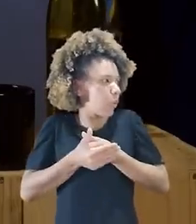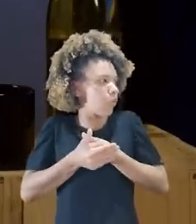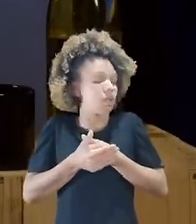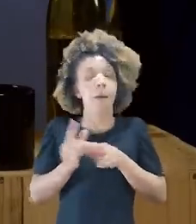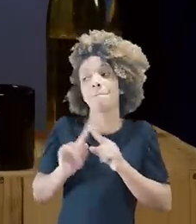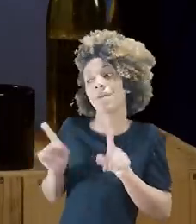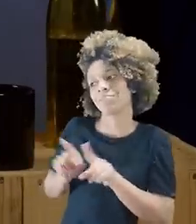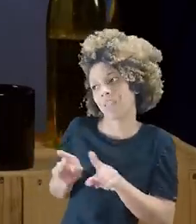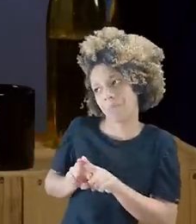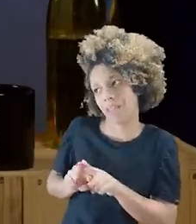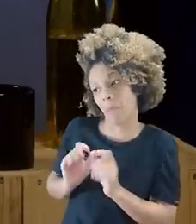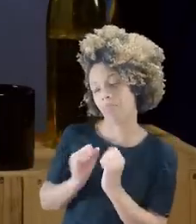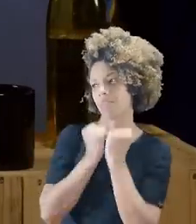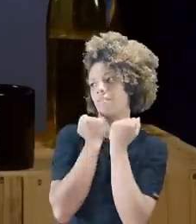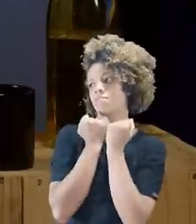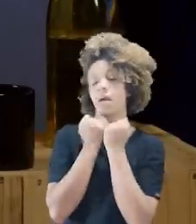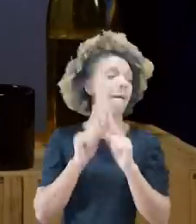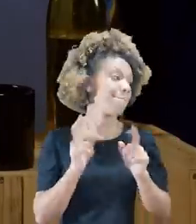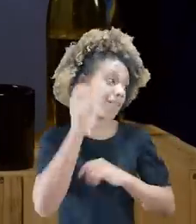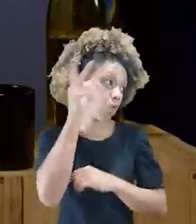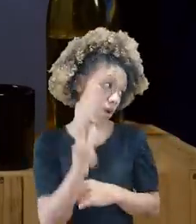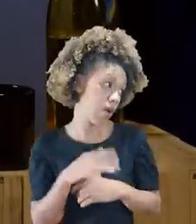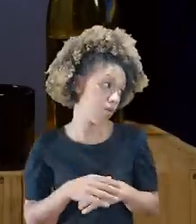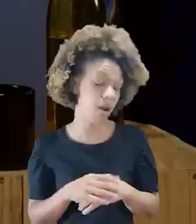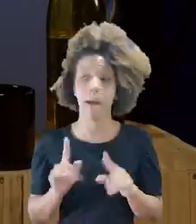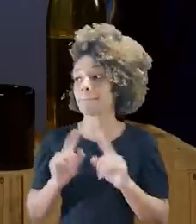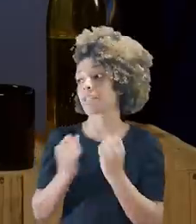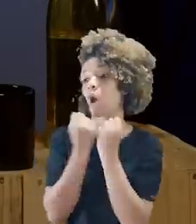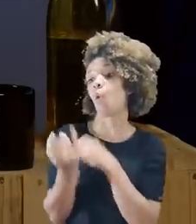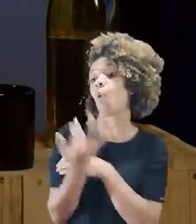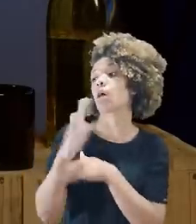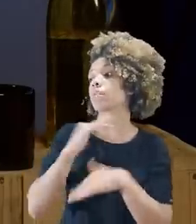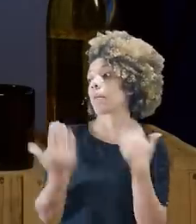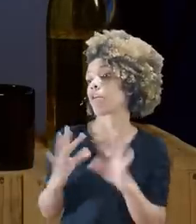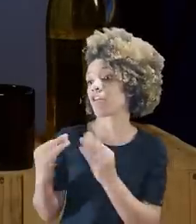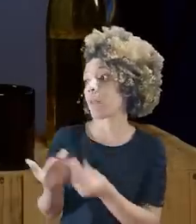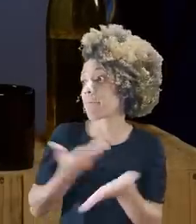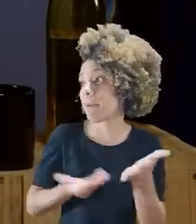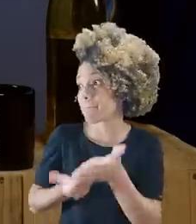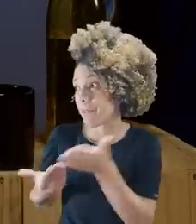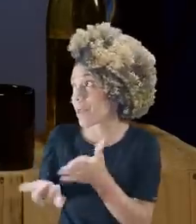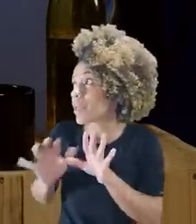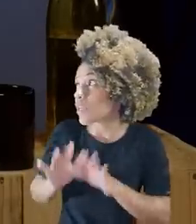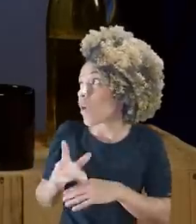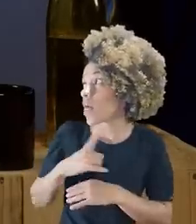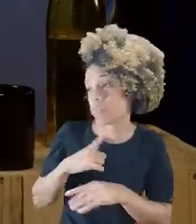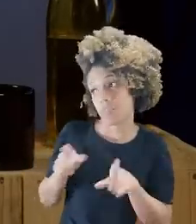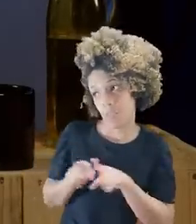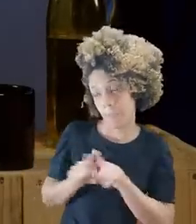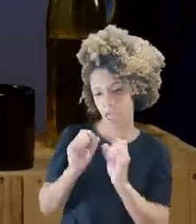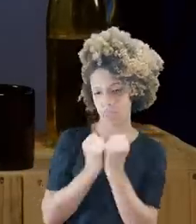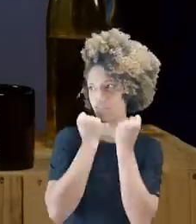sonhar né mas é muito diferente de você querer fama esse é um